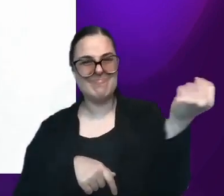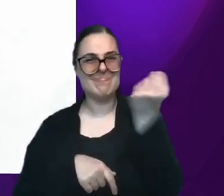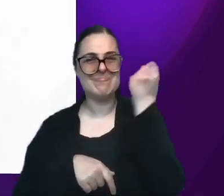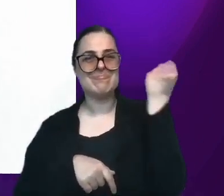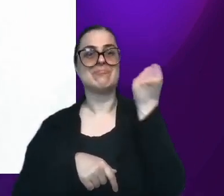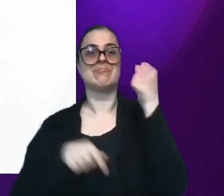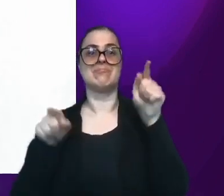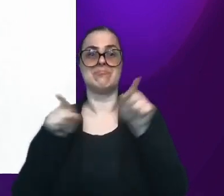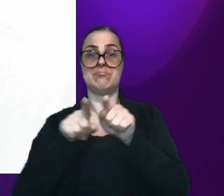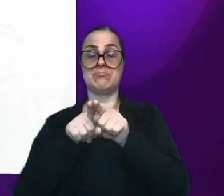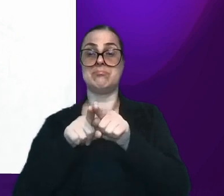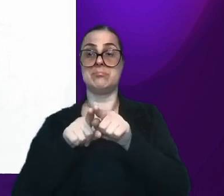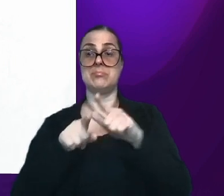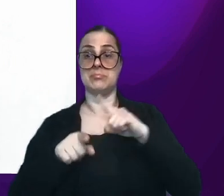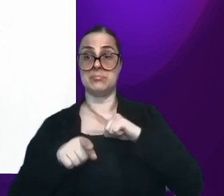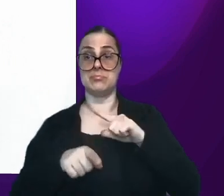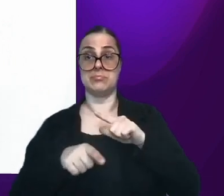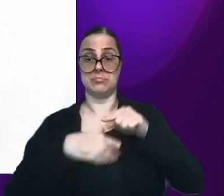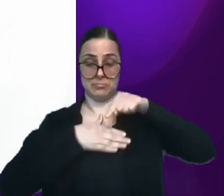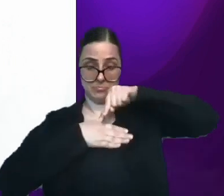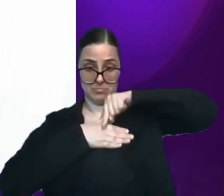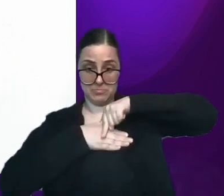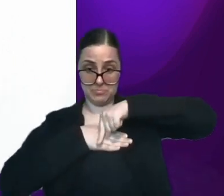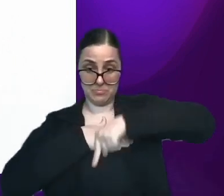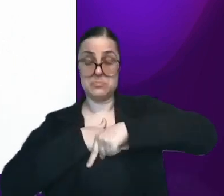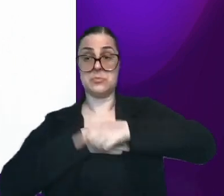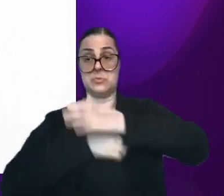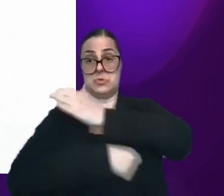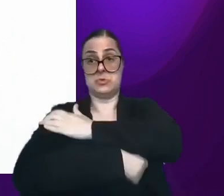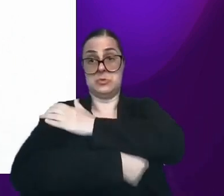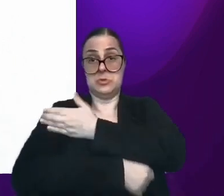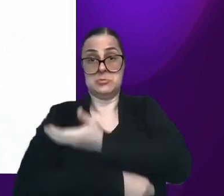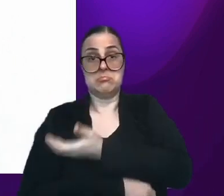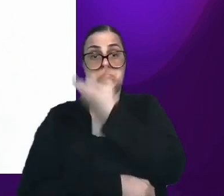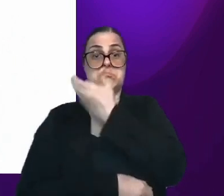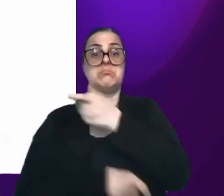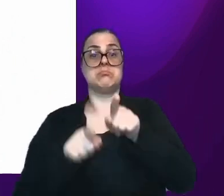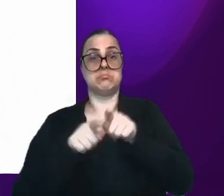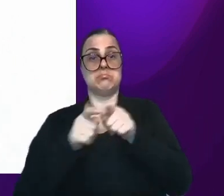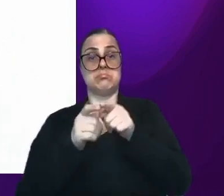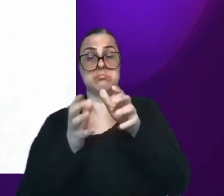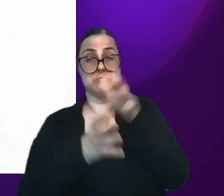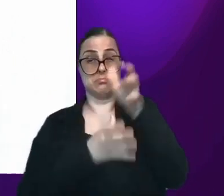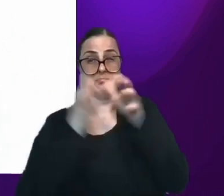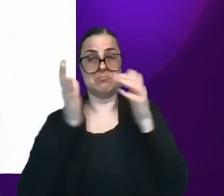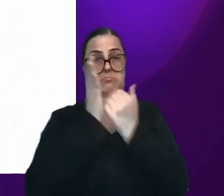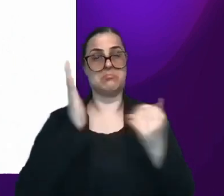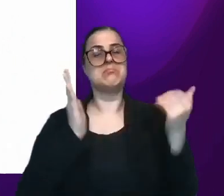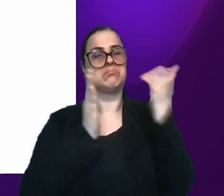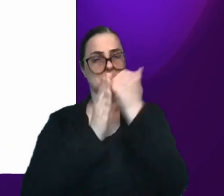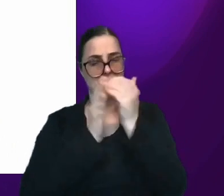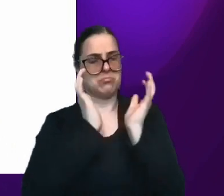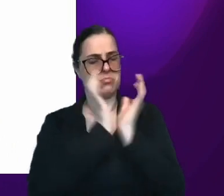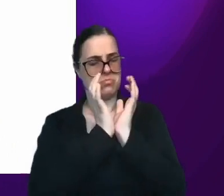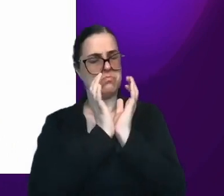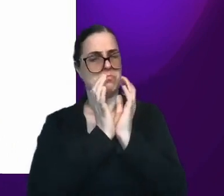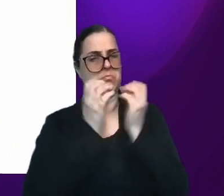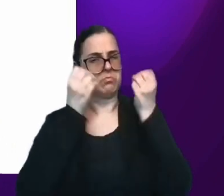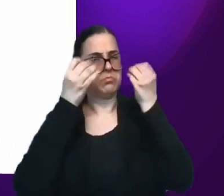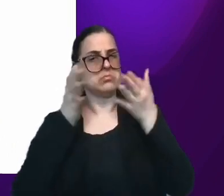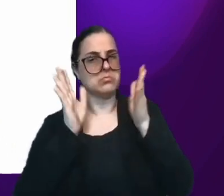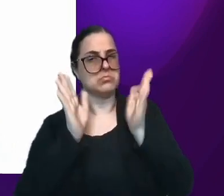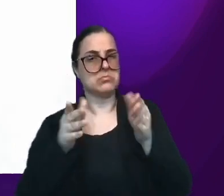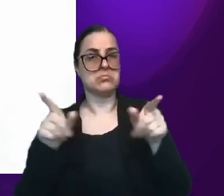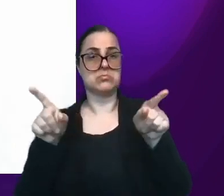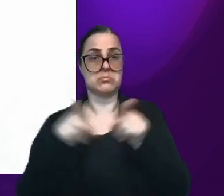toleram estendida, que tem uma sobrecarga de peso mais importante, naqueles grupos que nós já comentamos, além dos pacientes